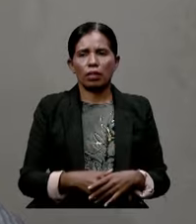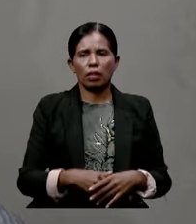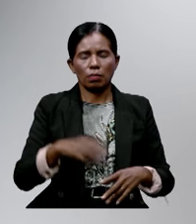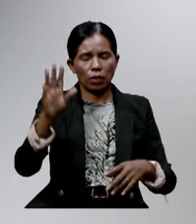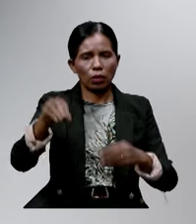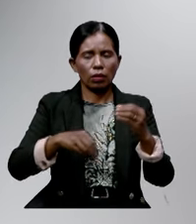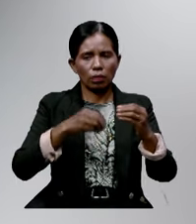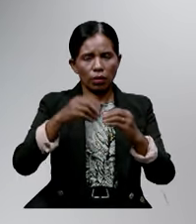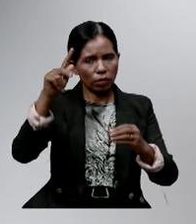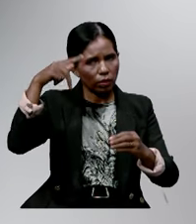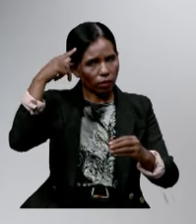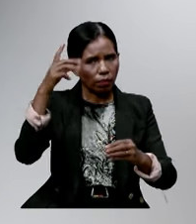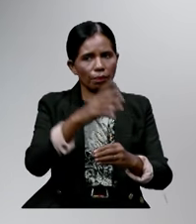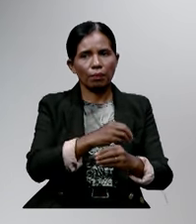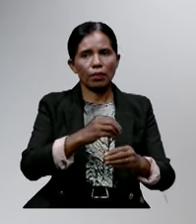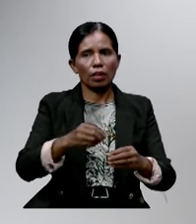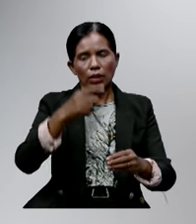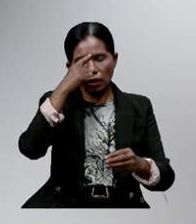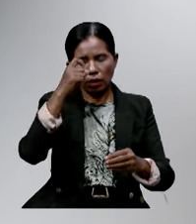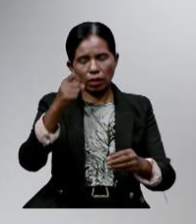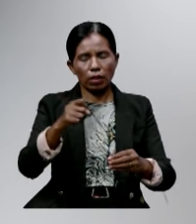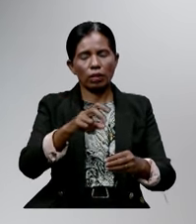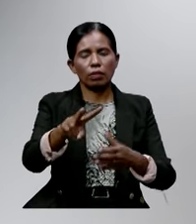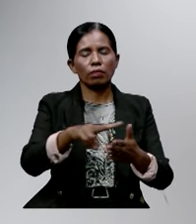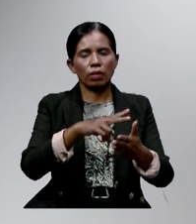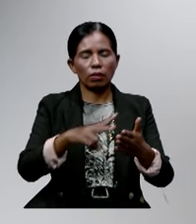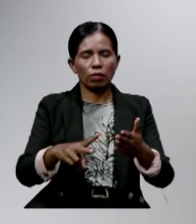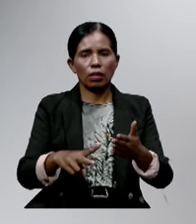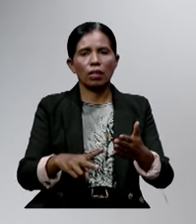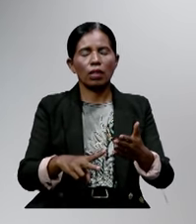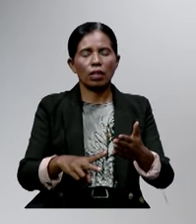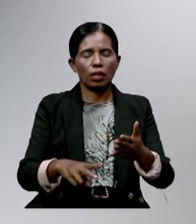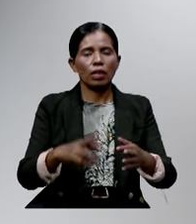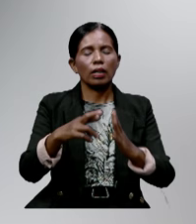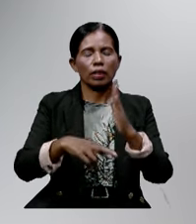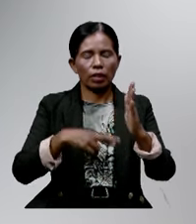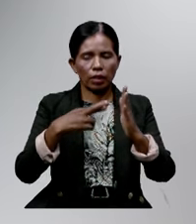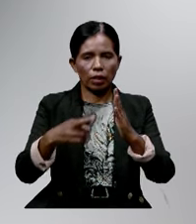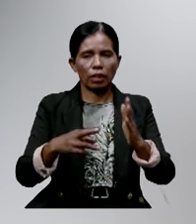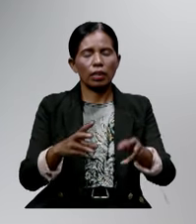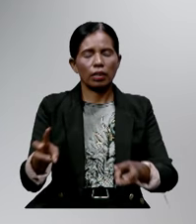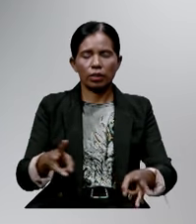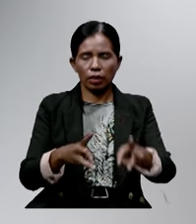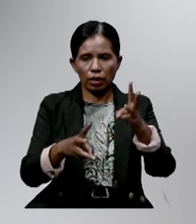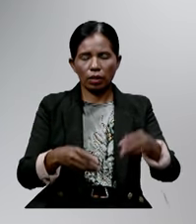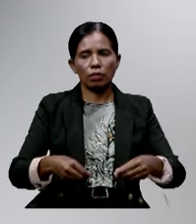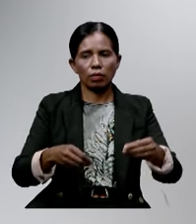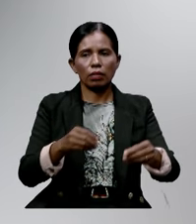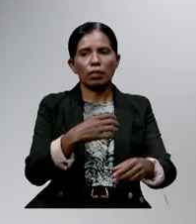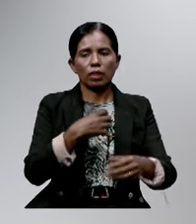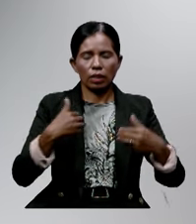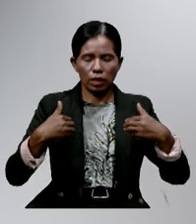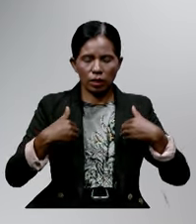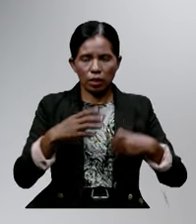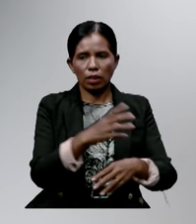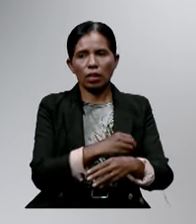psikologia ne. Caso incidente não aconteça, também viola a regra de trânsito, nebe membro PNTL e foi atenção para a vítima, sira, mas bem moço